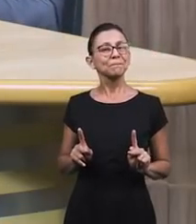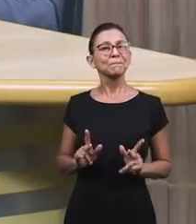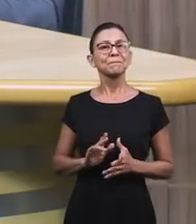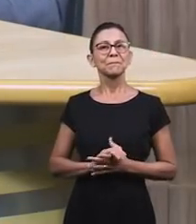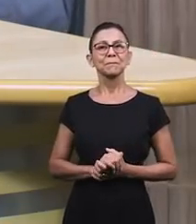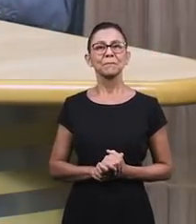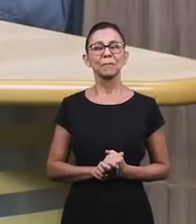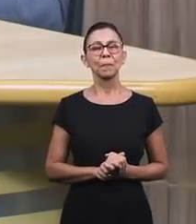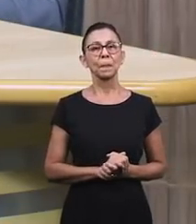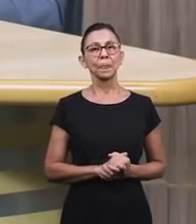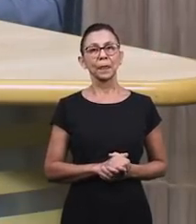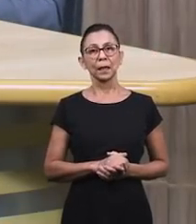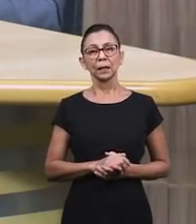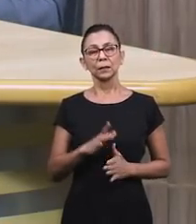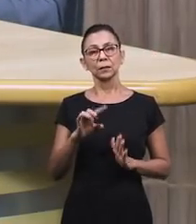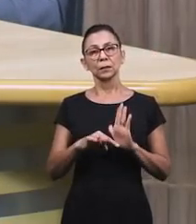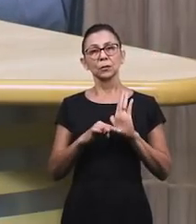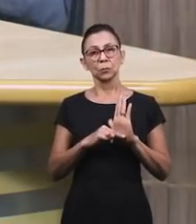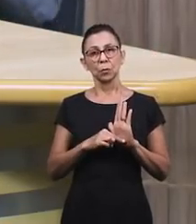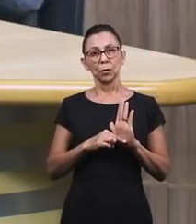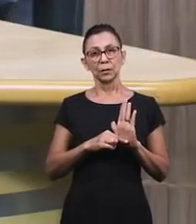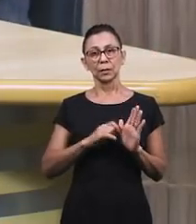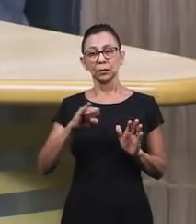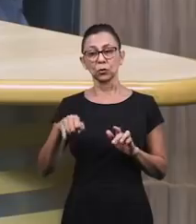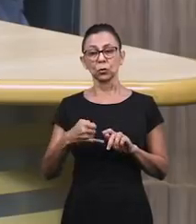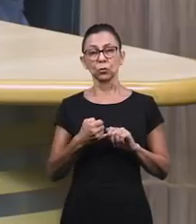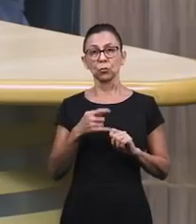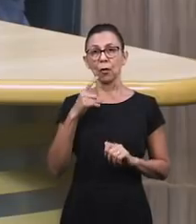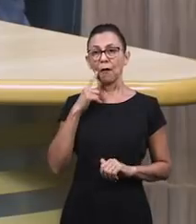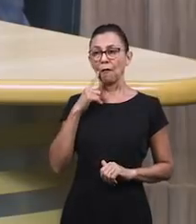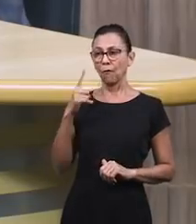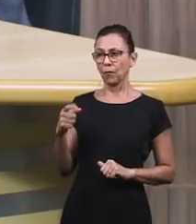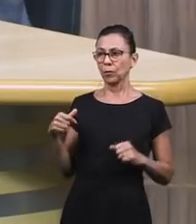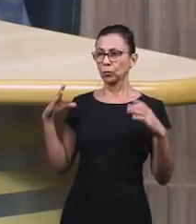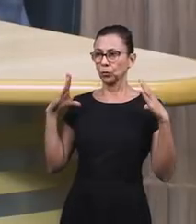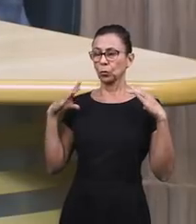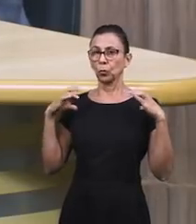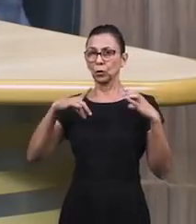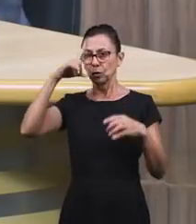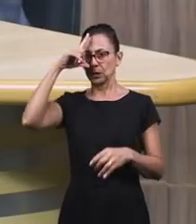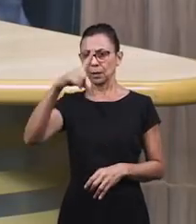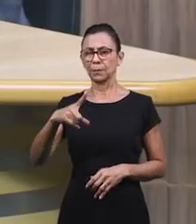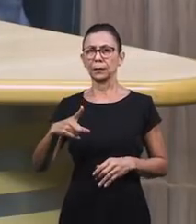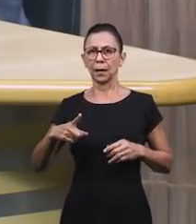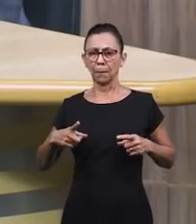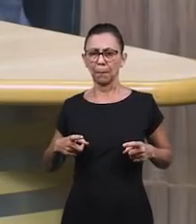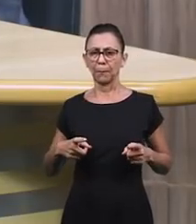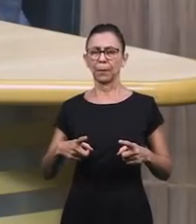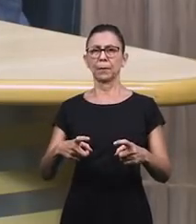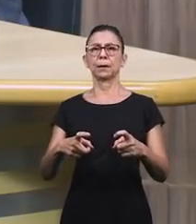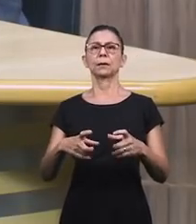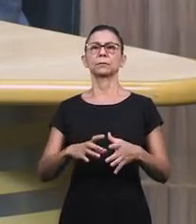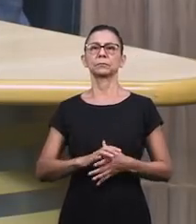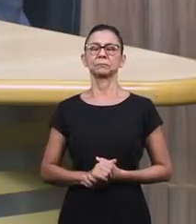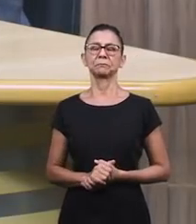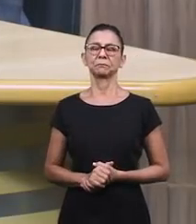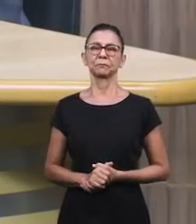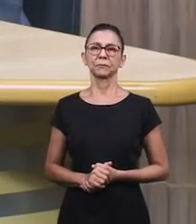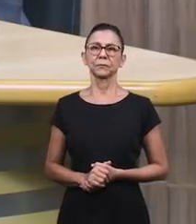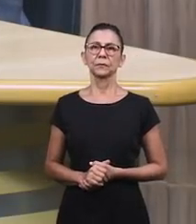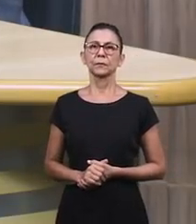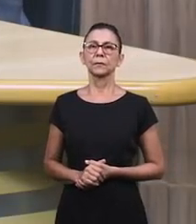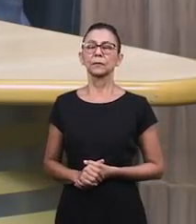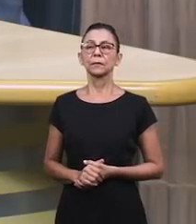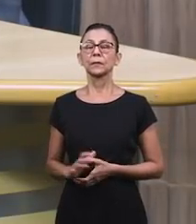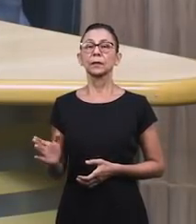filho revelado ali, mostrado aquele que comandaria naquela guerra. E nós vemos também